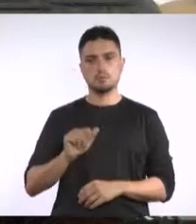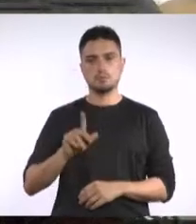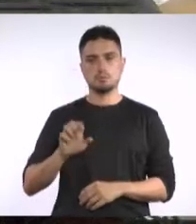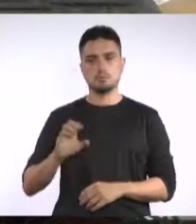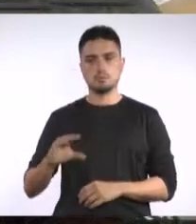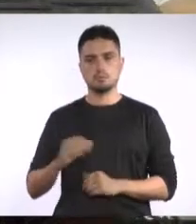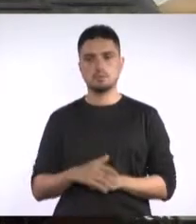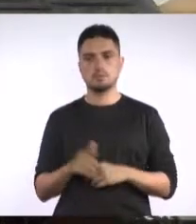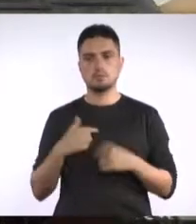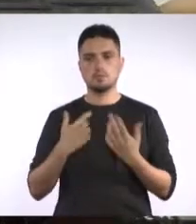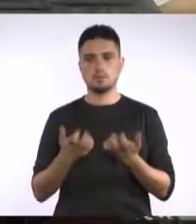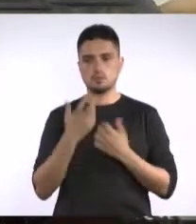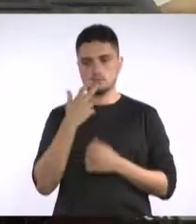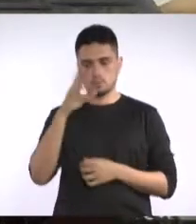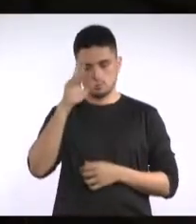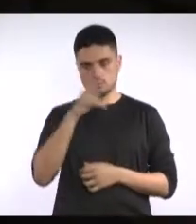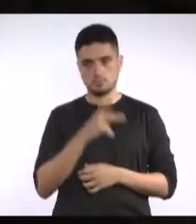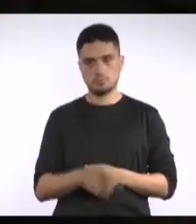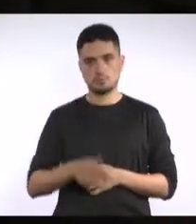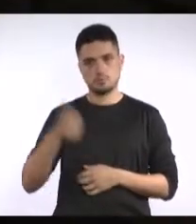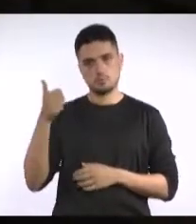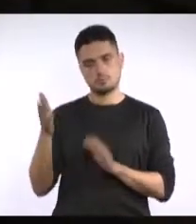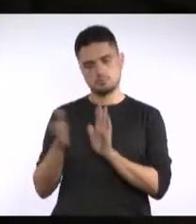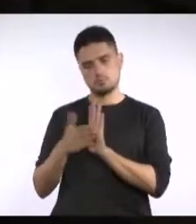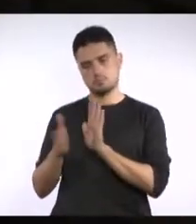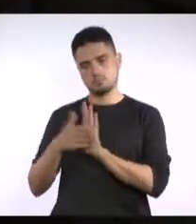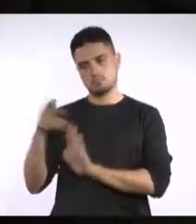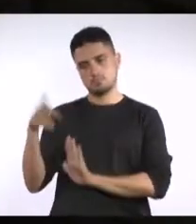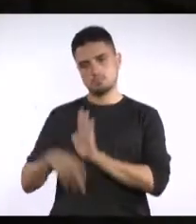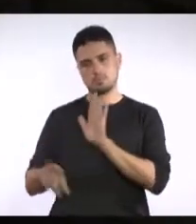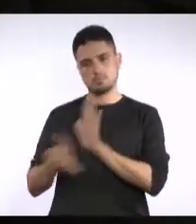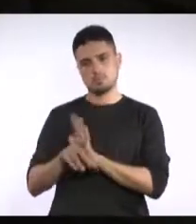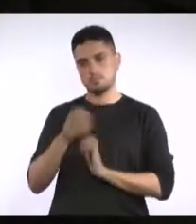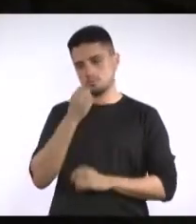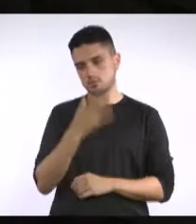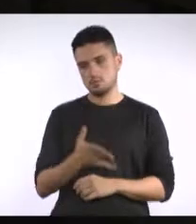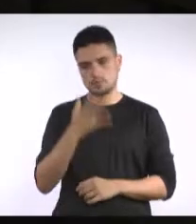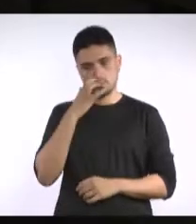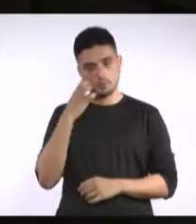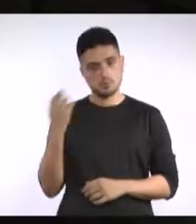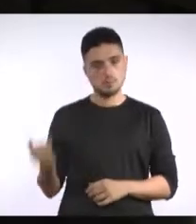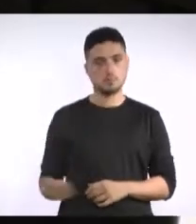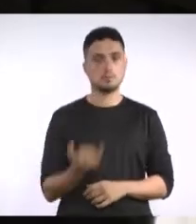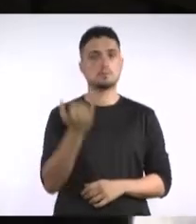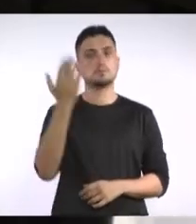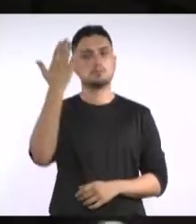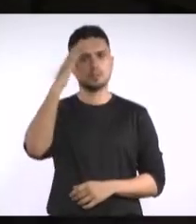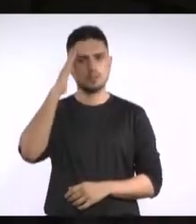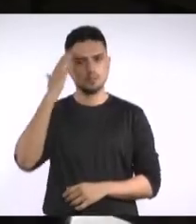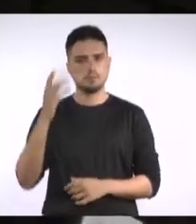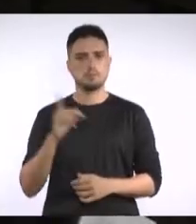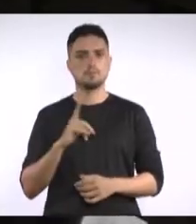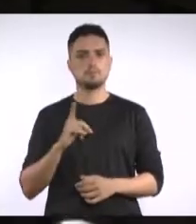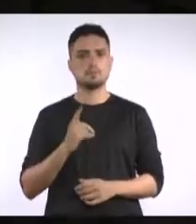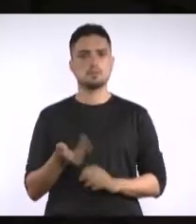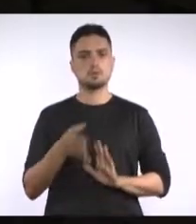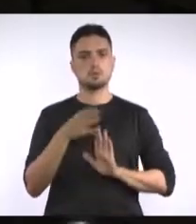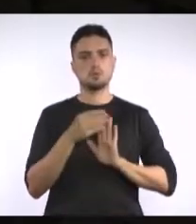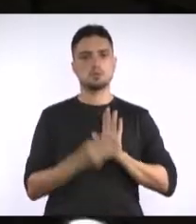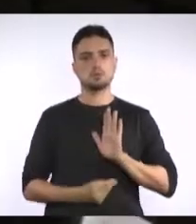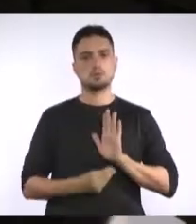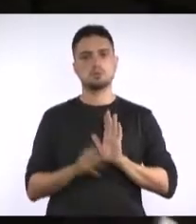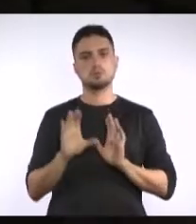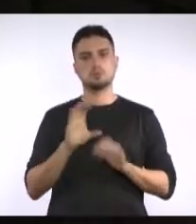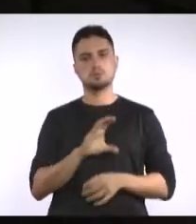quero dizer, senhor presidente, primeiro elogiar o projeto do deputado Carlos Mink e entender o conteúdo do parecer da CCJ, até